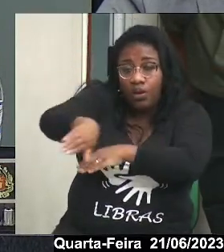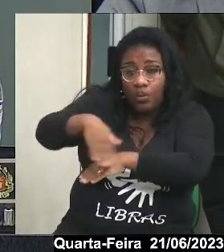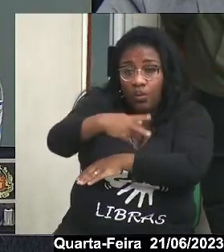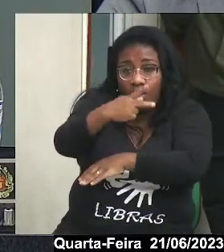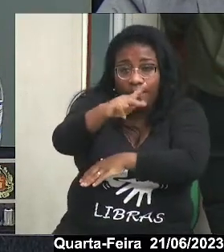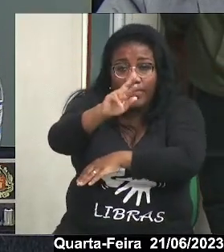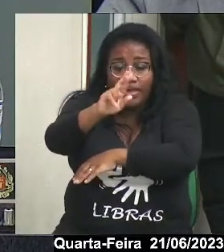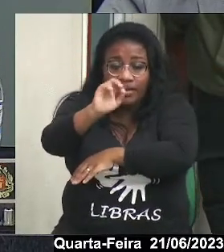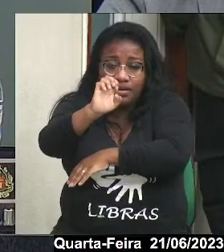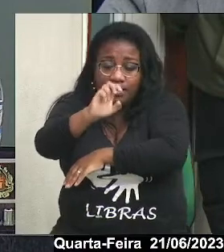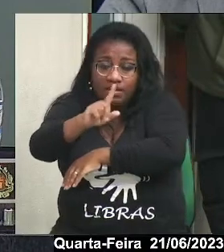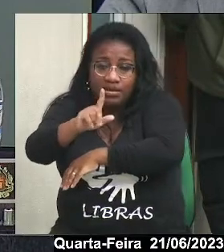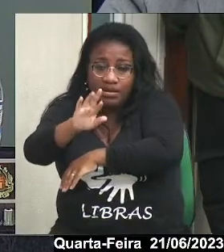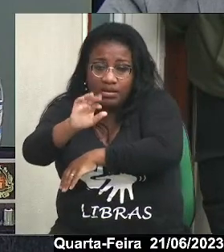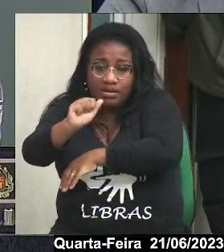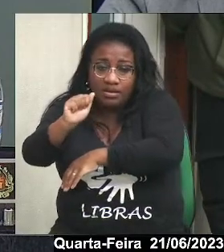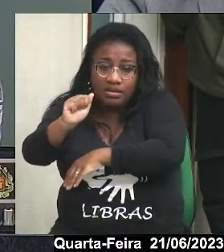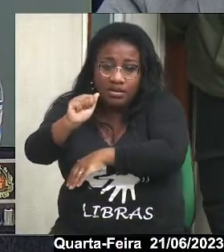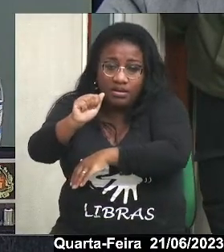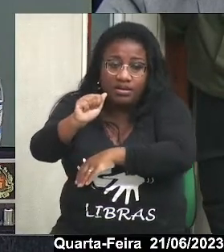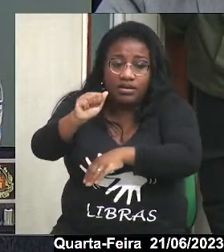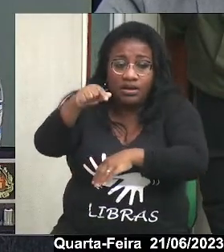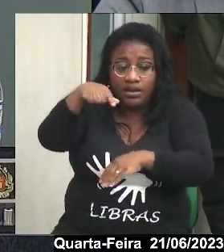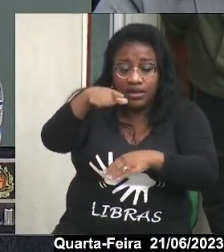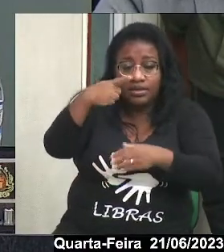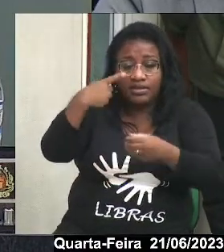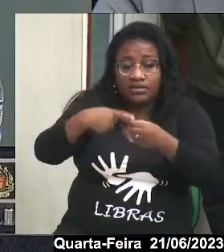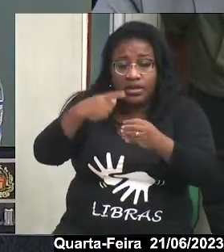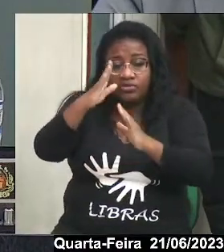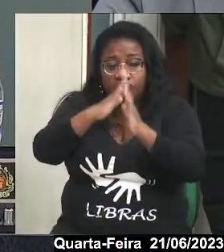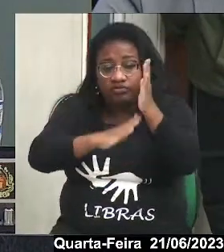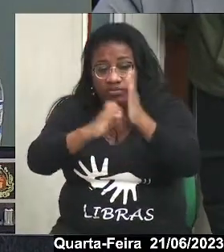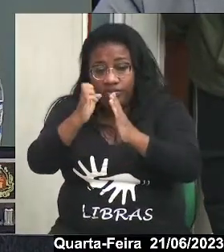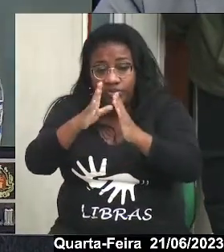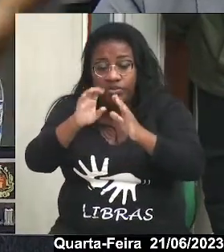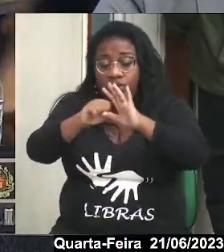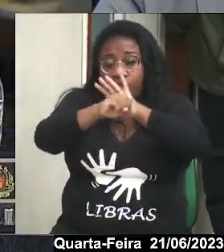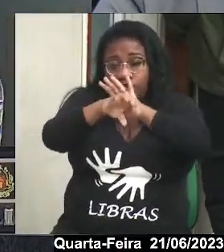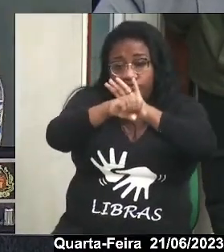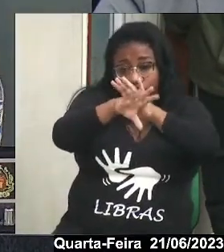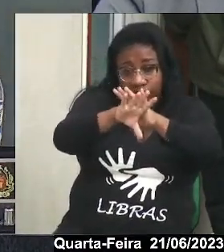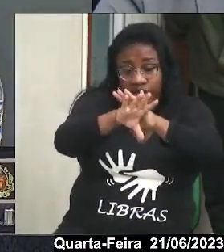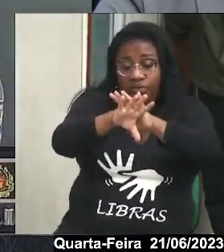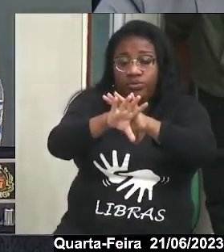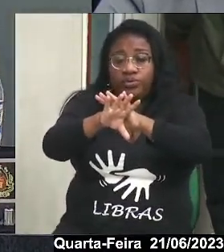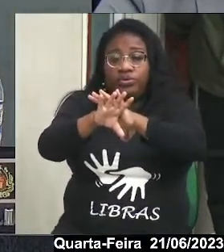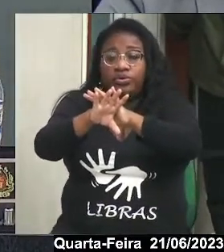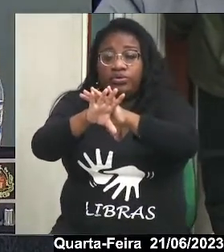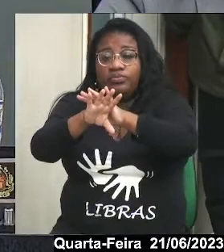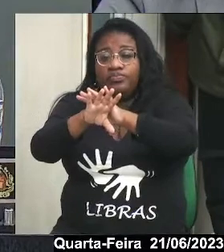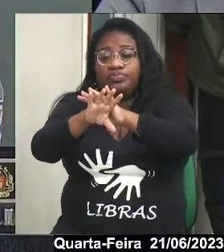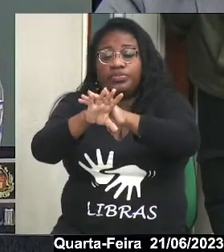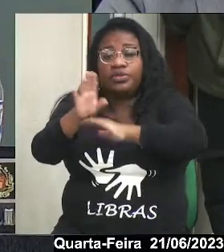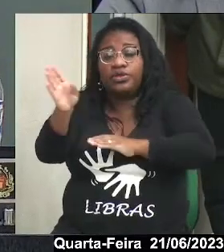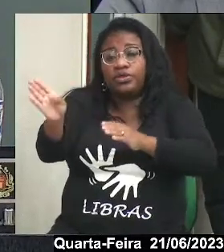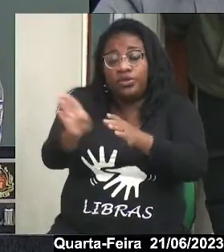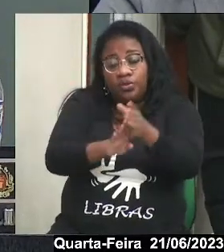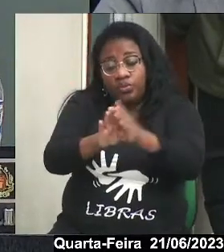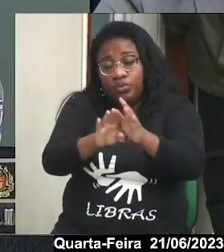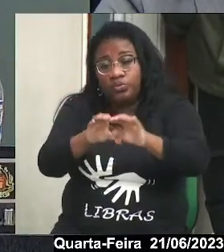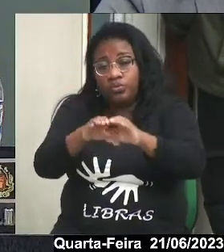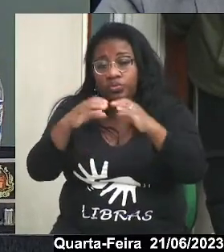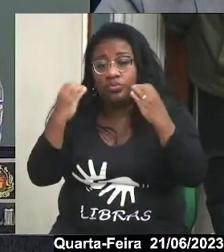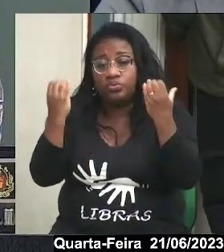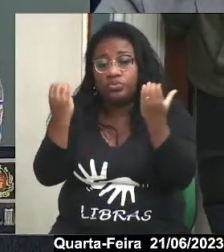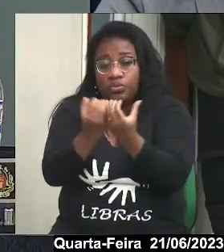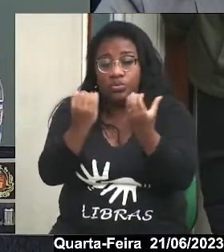rua do Herê, bairro Jardim São Francisco. Indicação 265/23. Indica ao chefe do Poder Executivo Municipal que proceda estudo visando